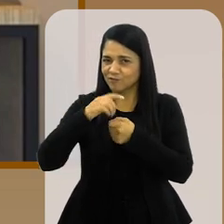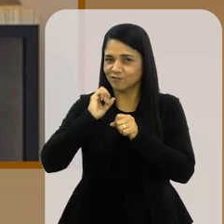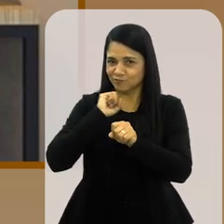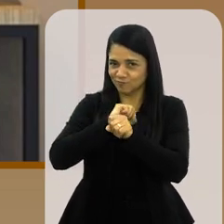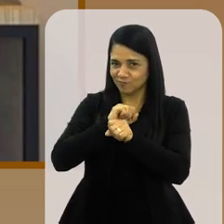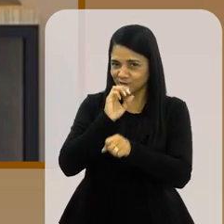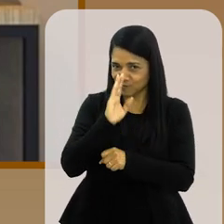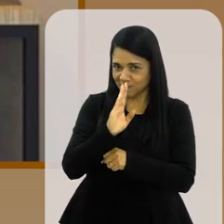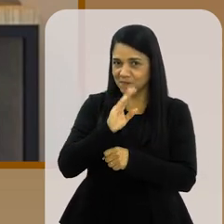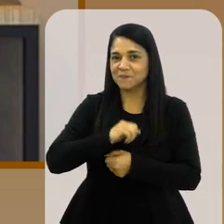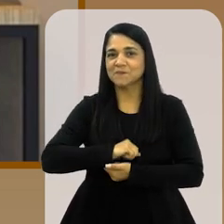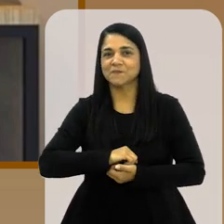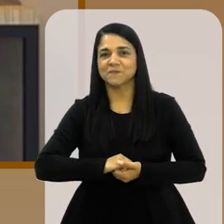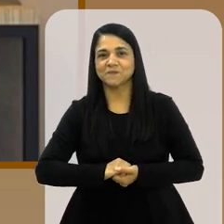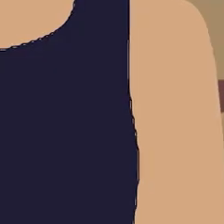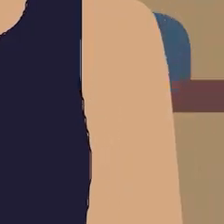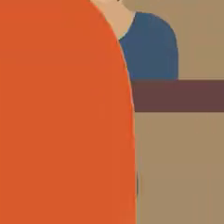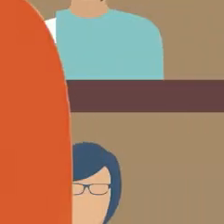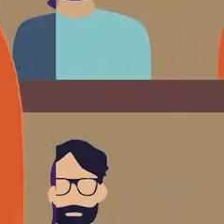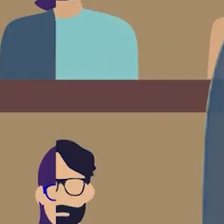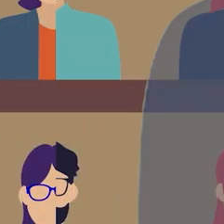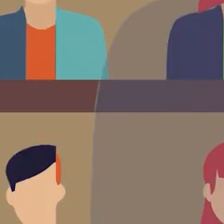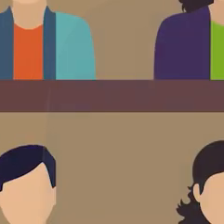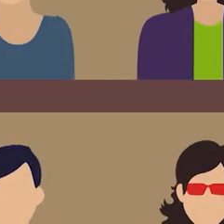gente volta já já, não saia daí.